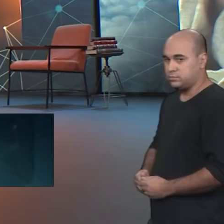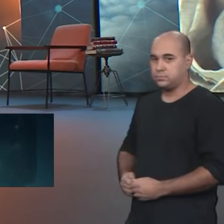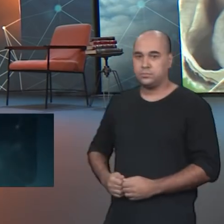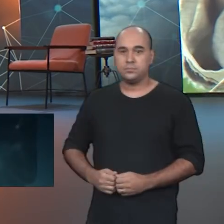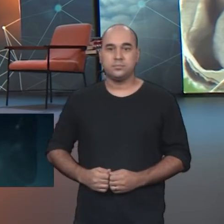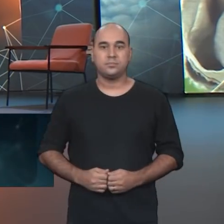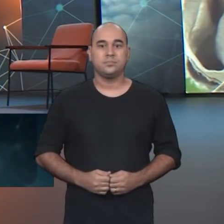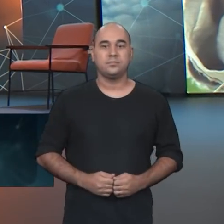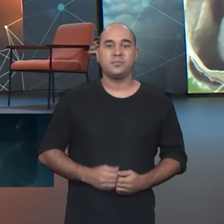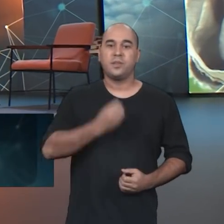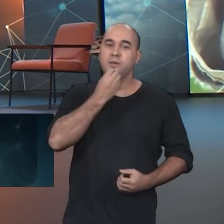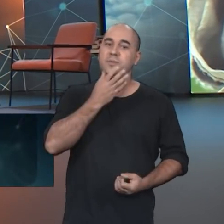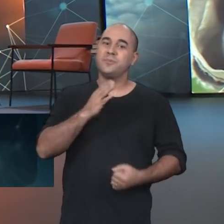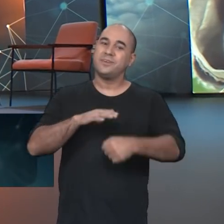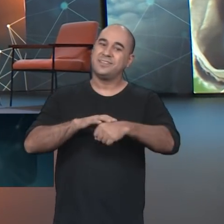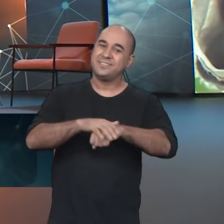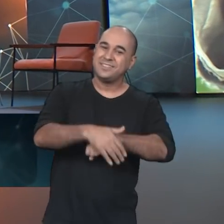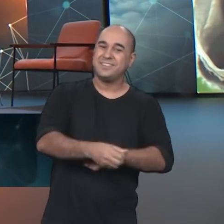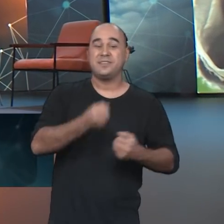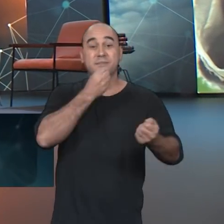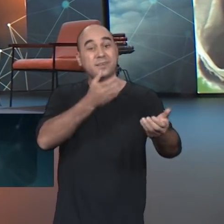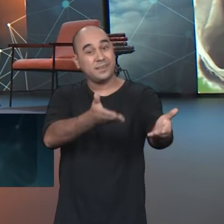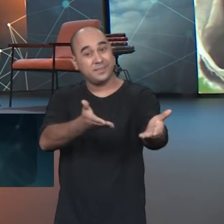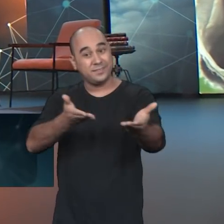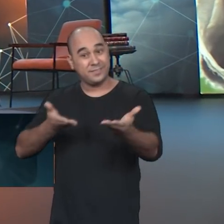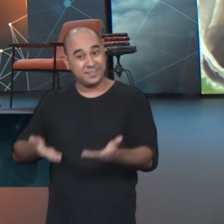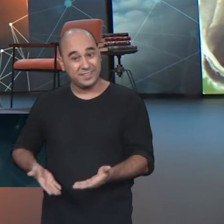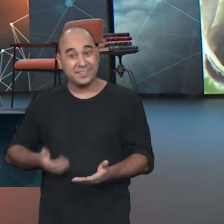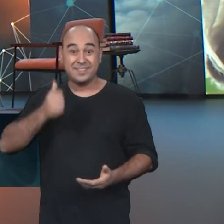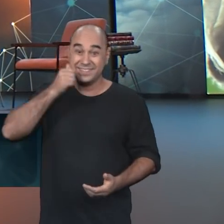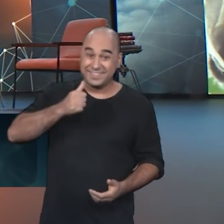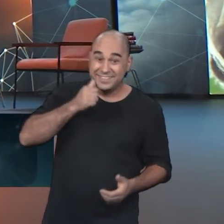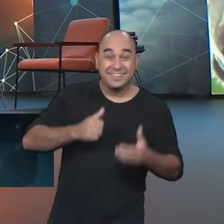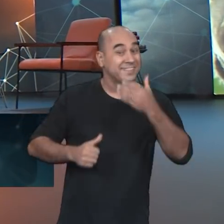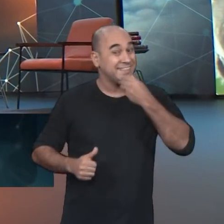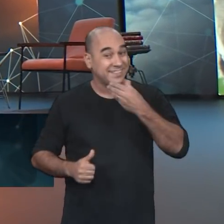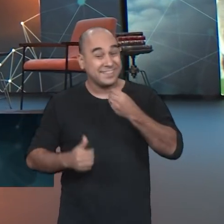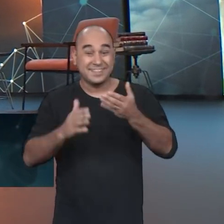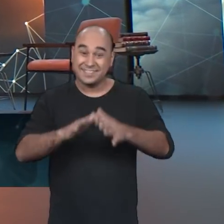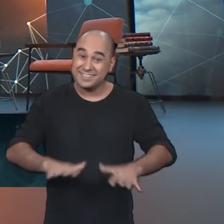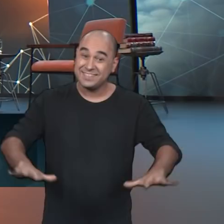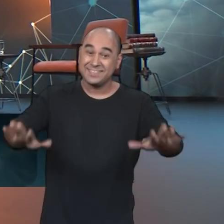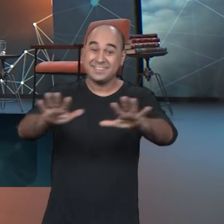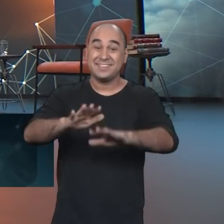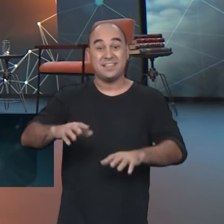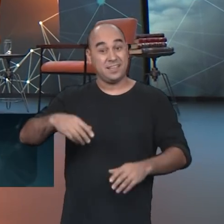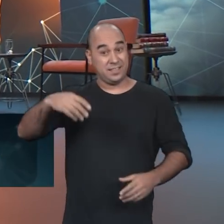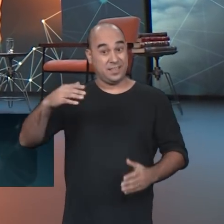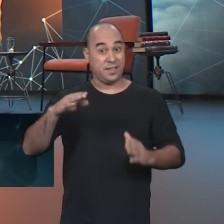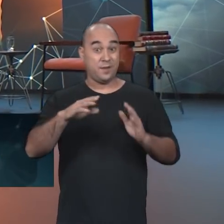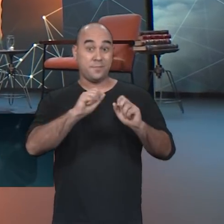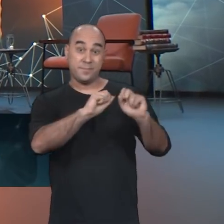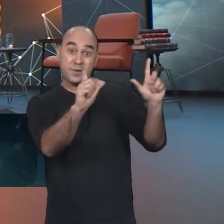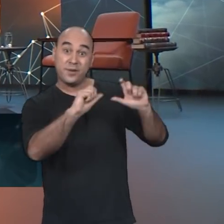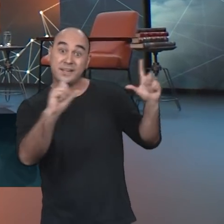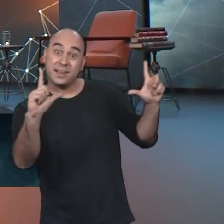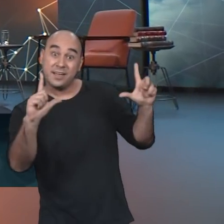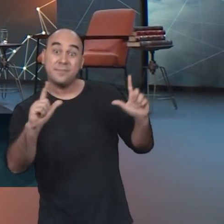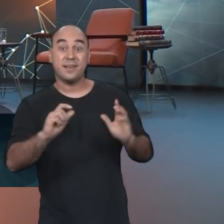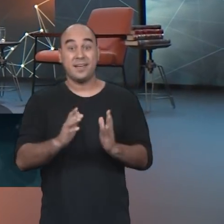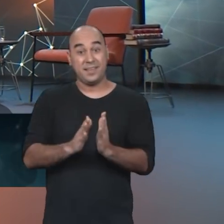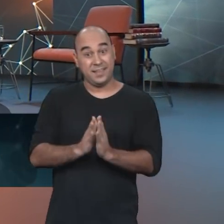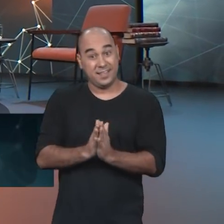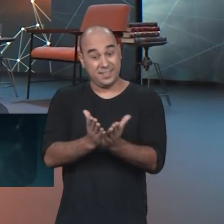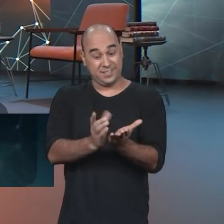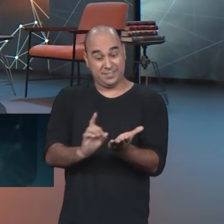Muito boa noite, seja bem-vindo e bem-vinda ao programa Evidências do Fim. Hoje, o terceiro dia